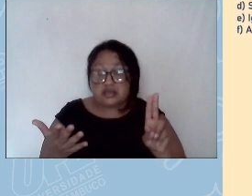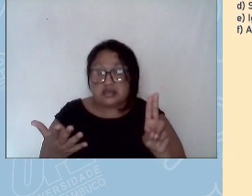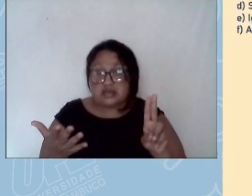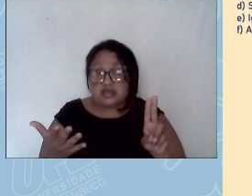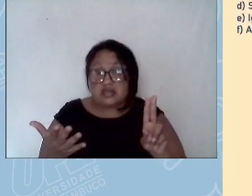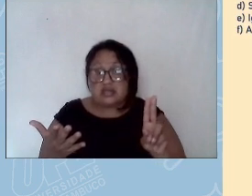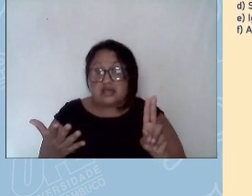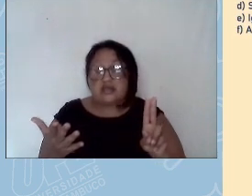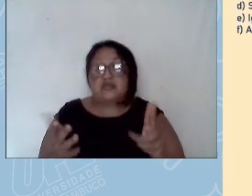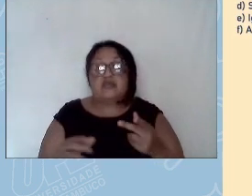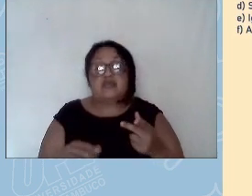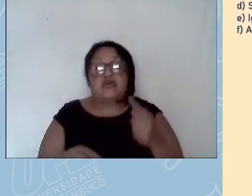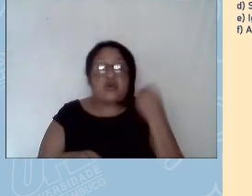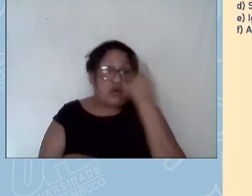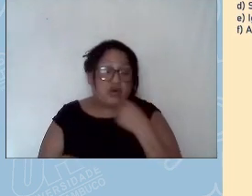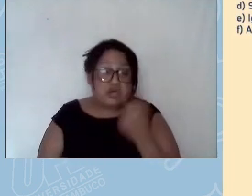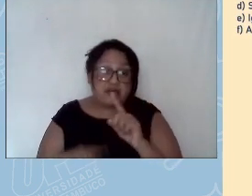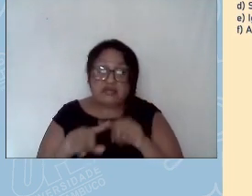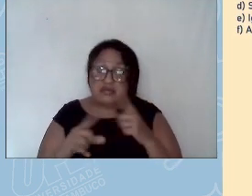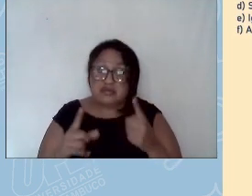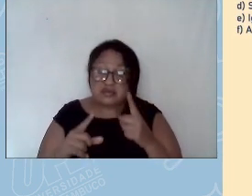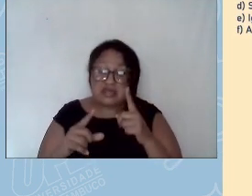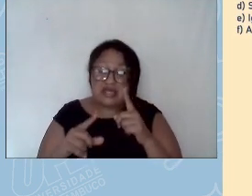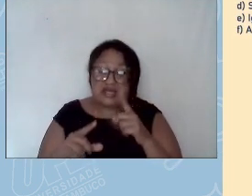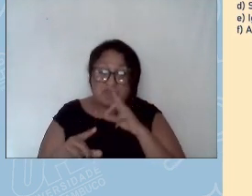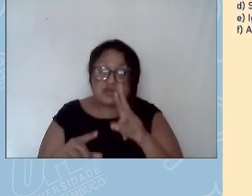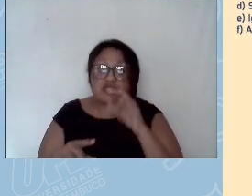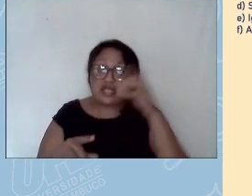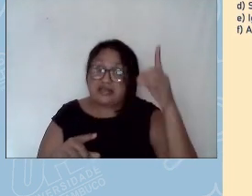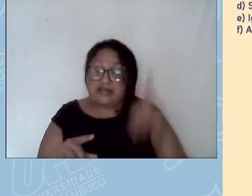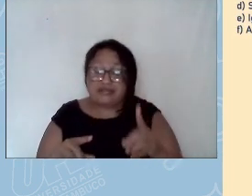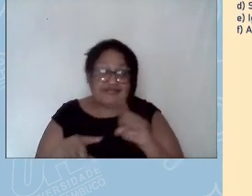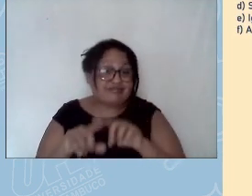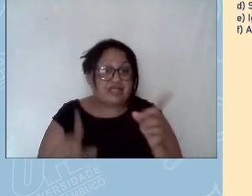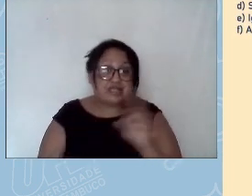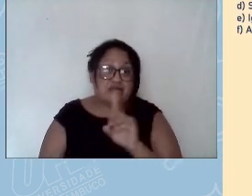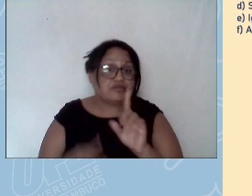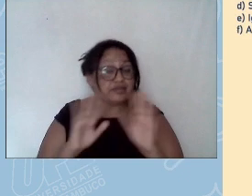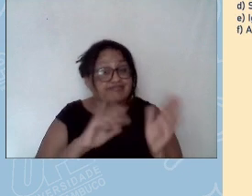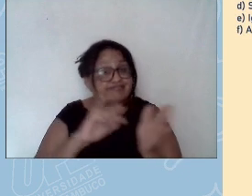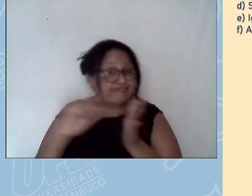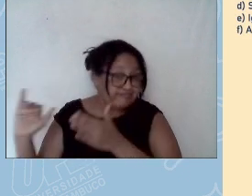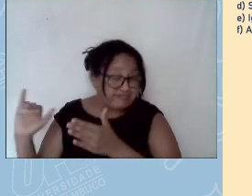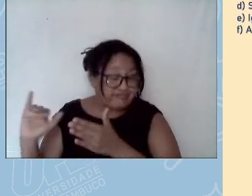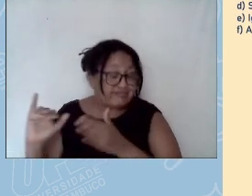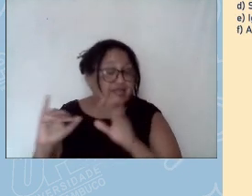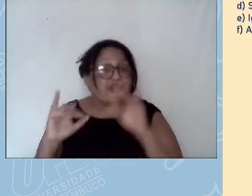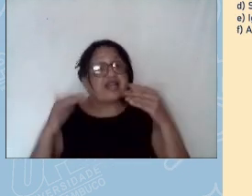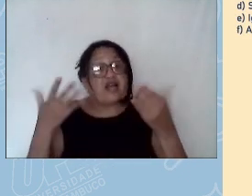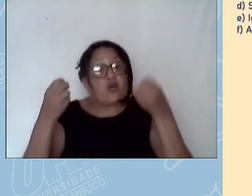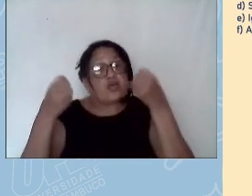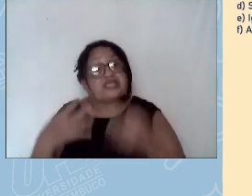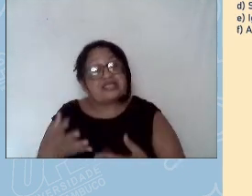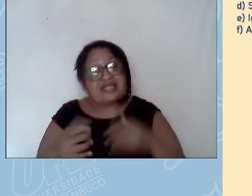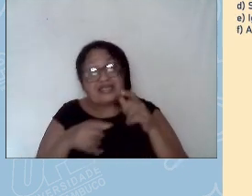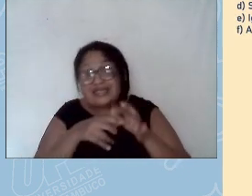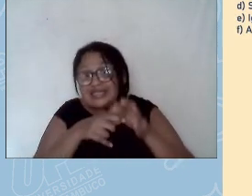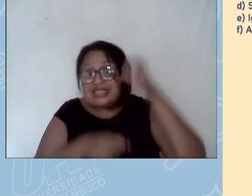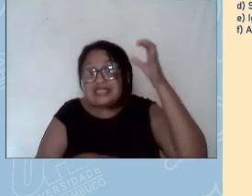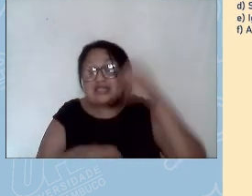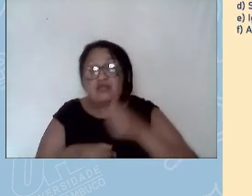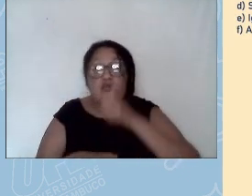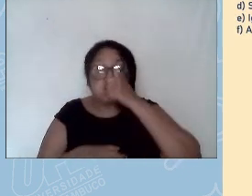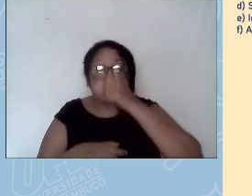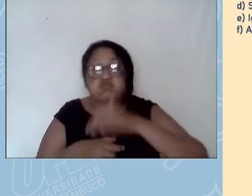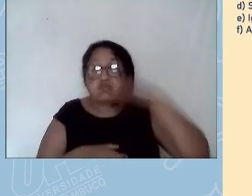alternativa seria a D mas não é o caso tá já que neste caso a gente deveria considerar a quantidade de litros hora por